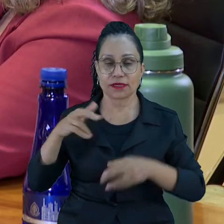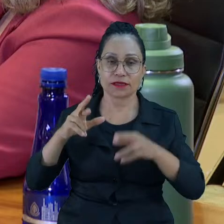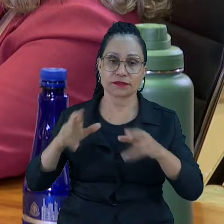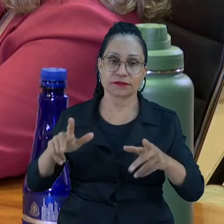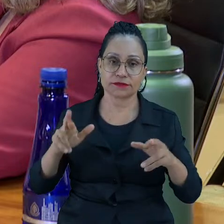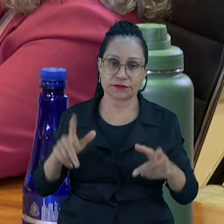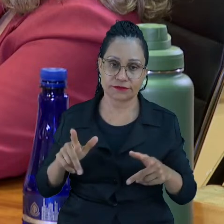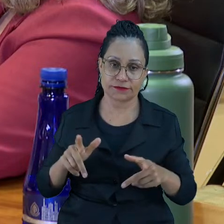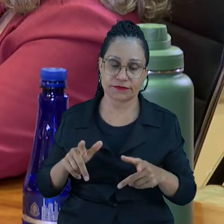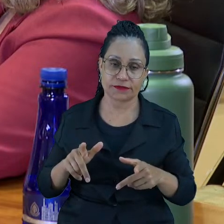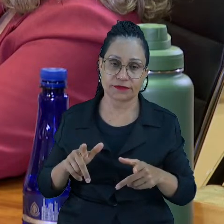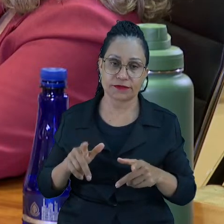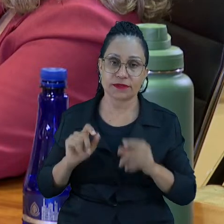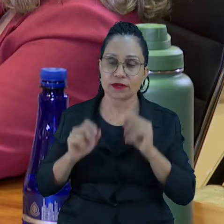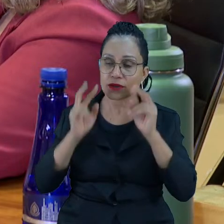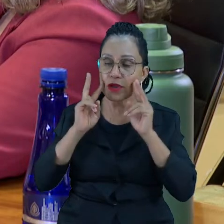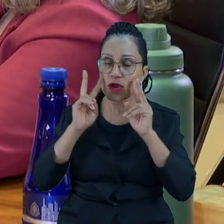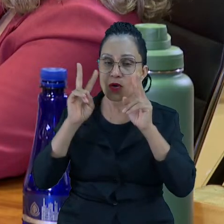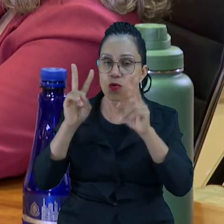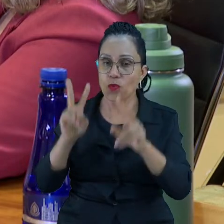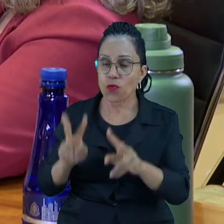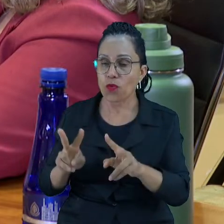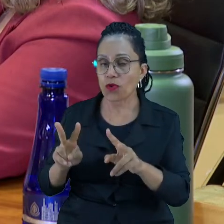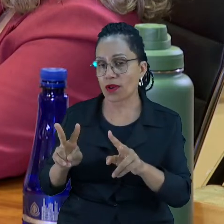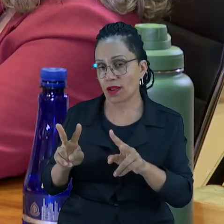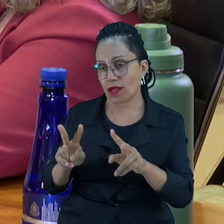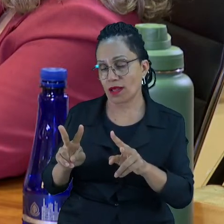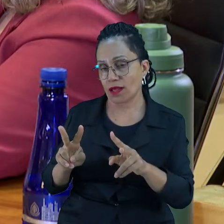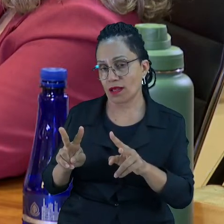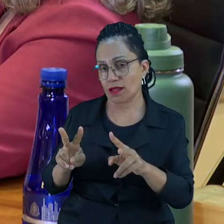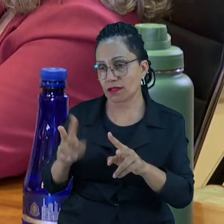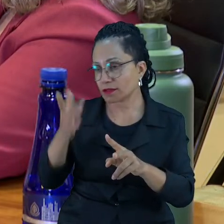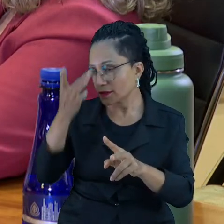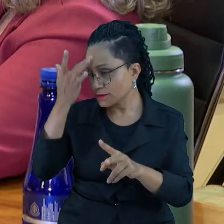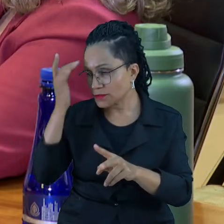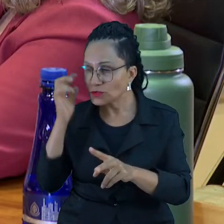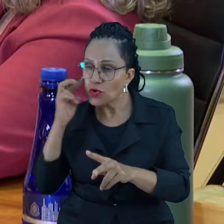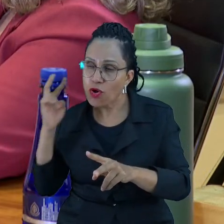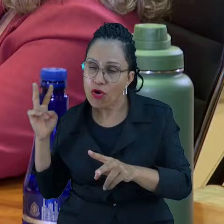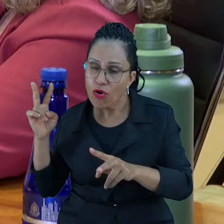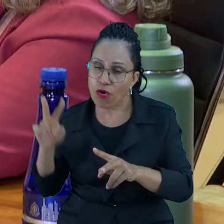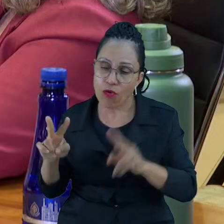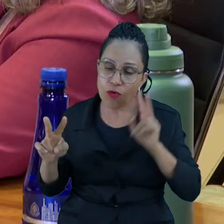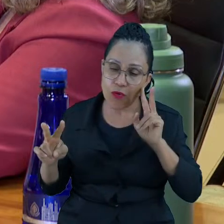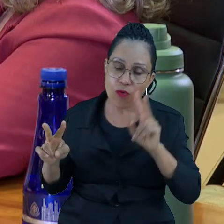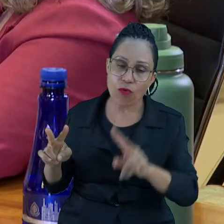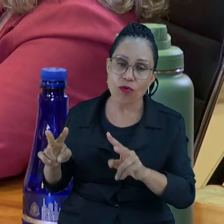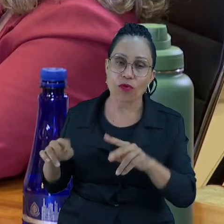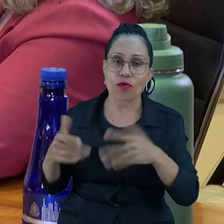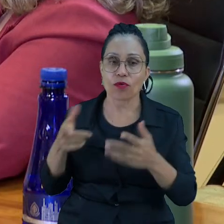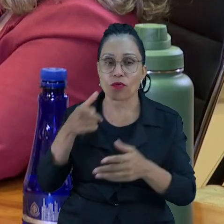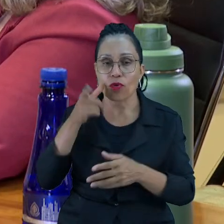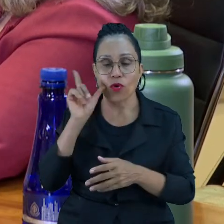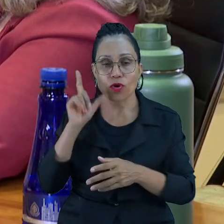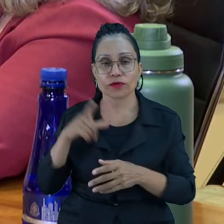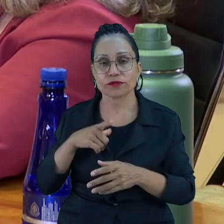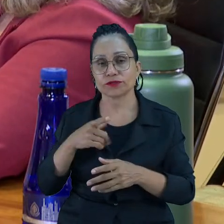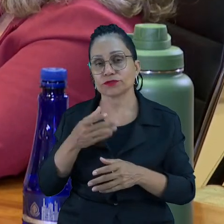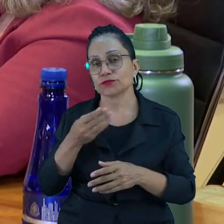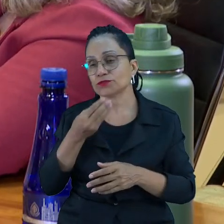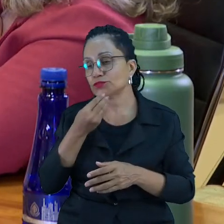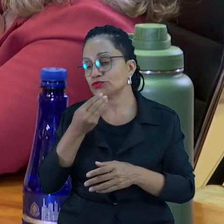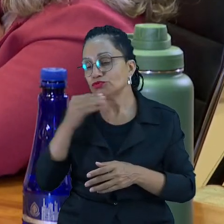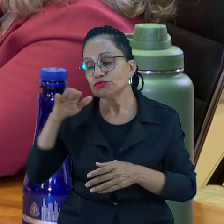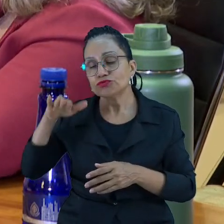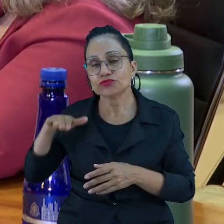não é diferente. É o olhar das pessoas, né? Então, ontem tinha um menino lá no restaurante que